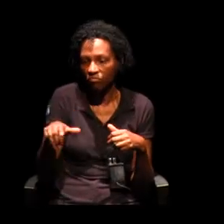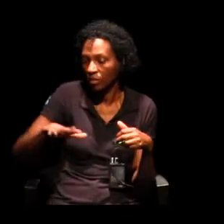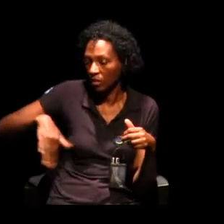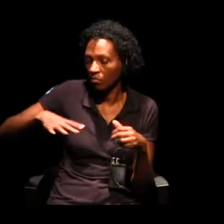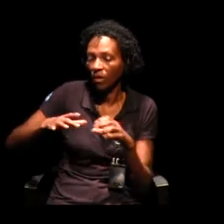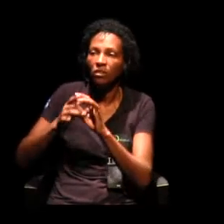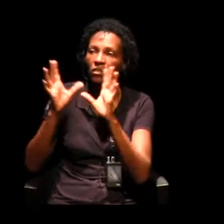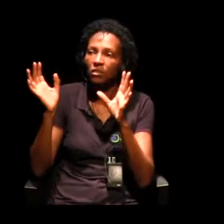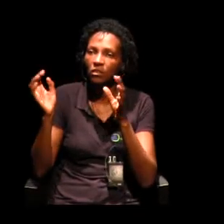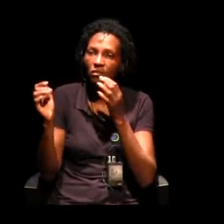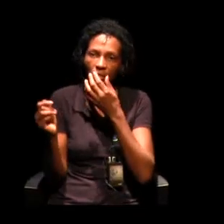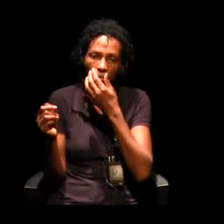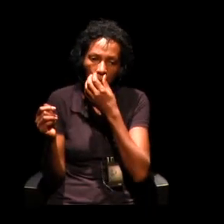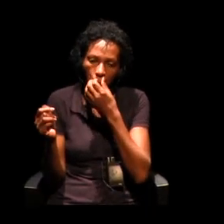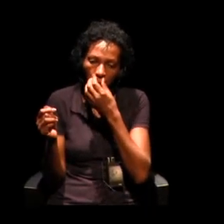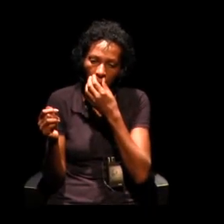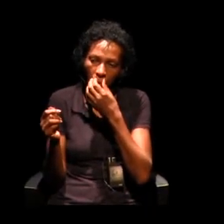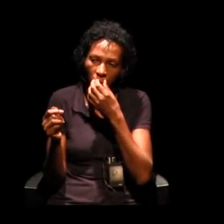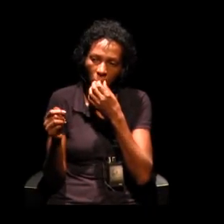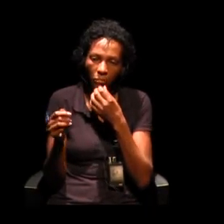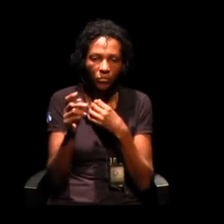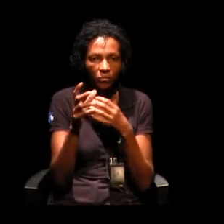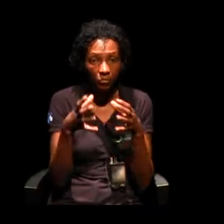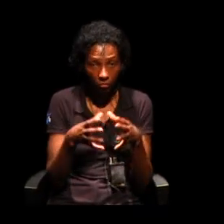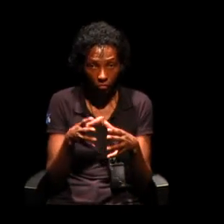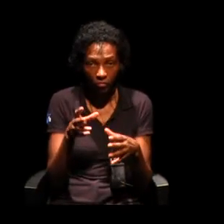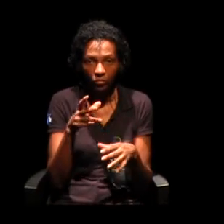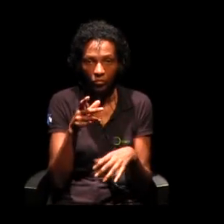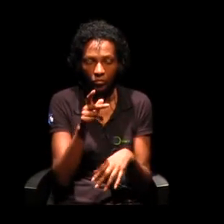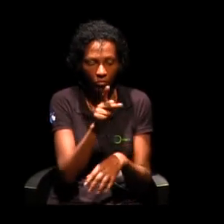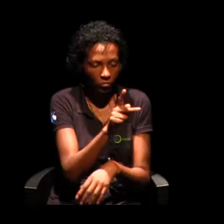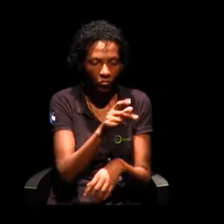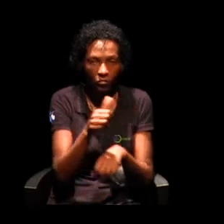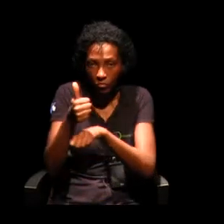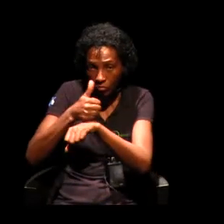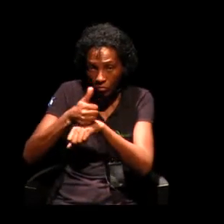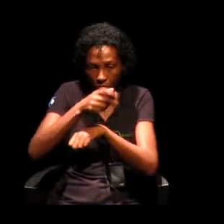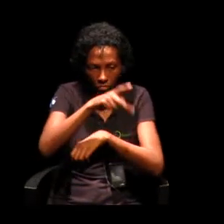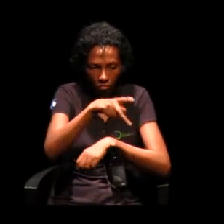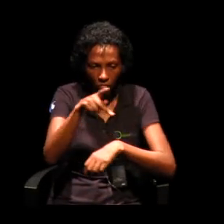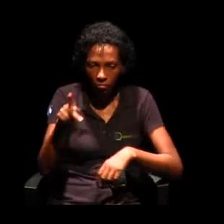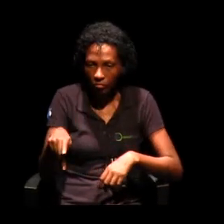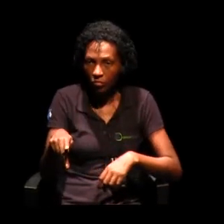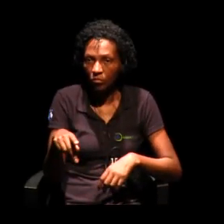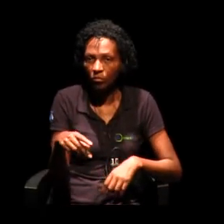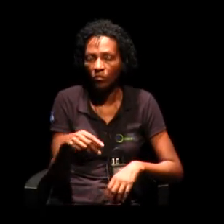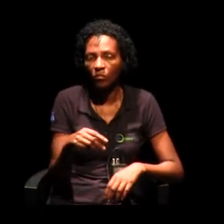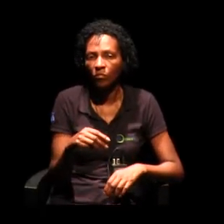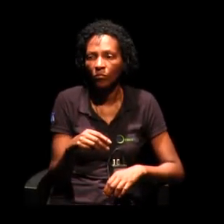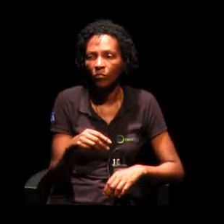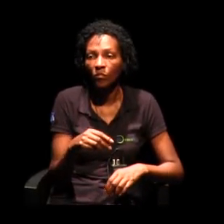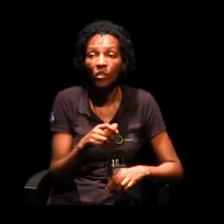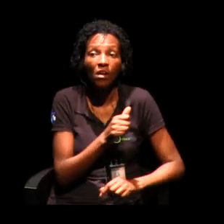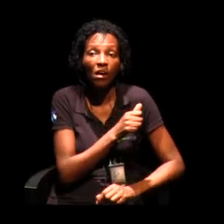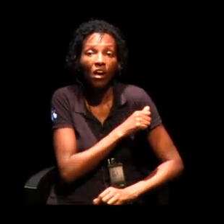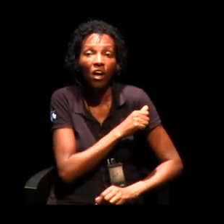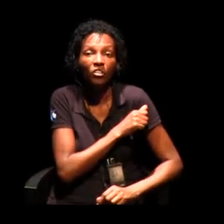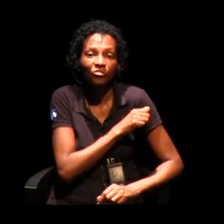escolas próximas que não têm espaço aberto. E as professoras